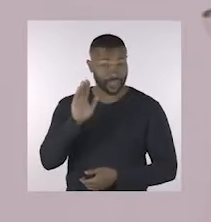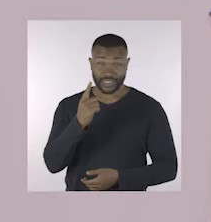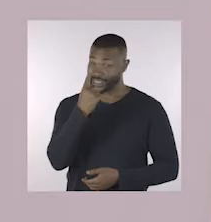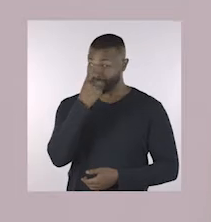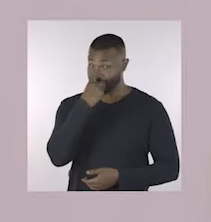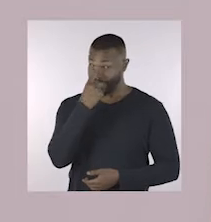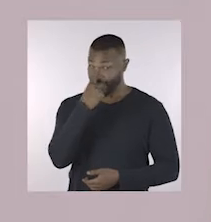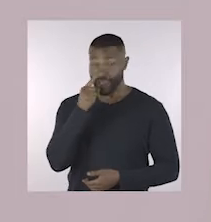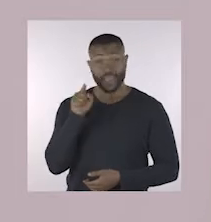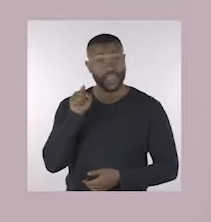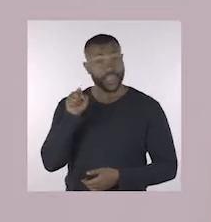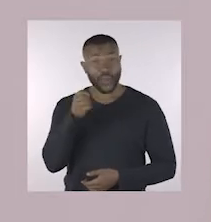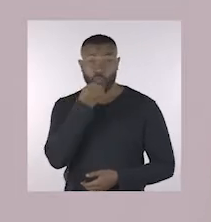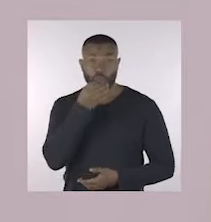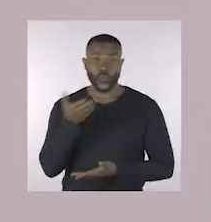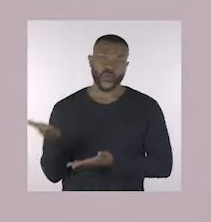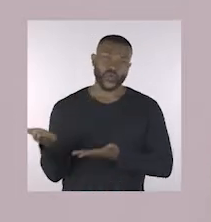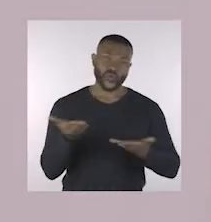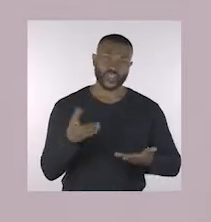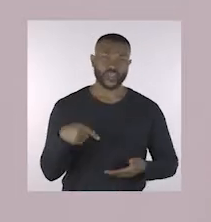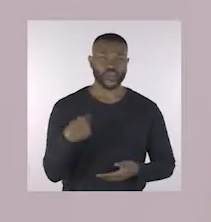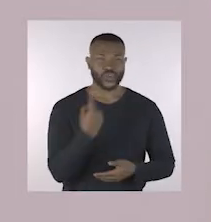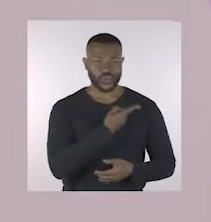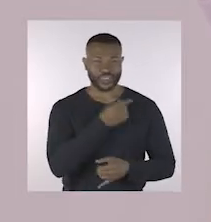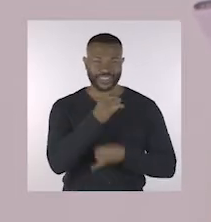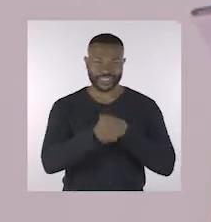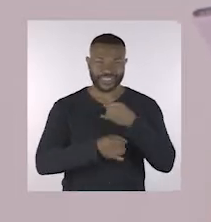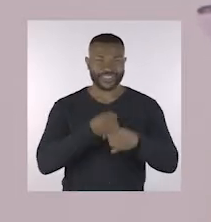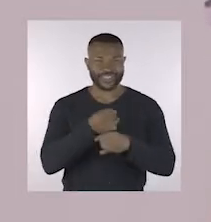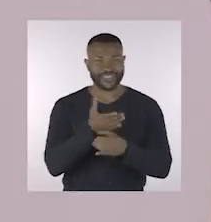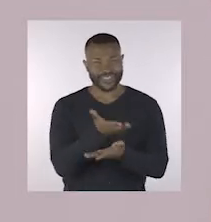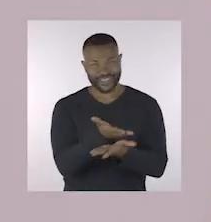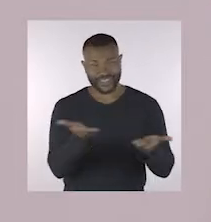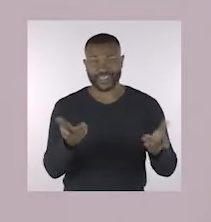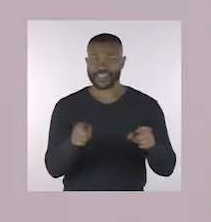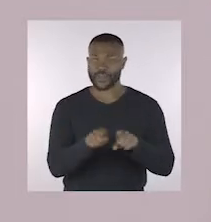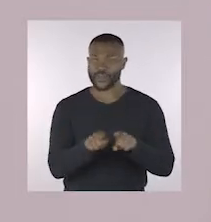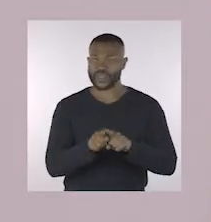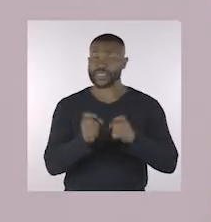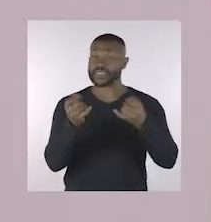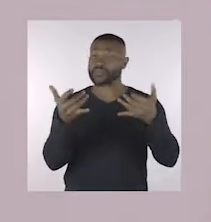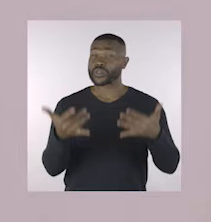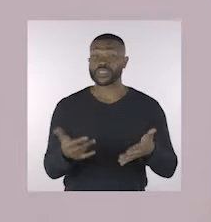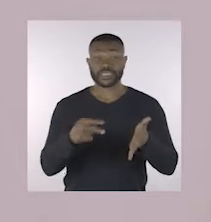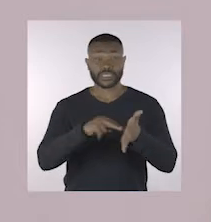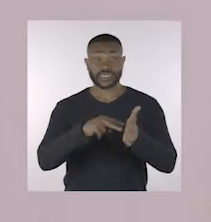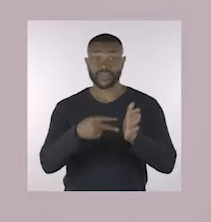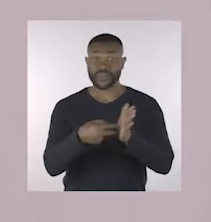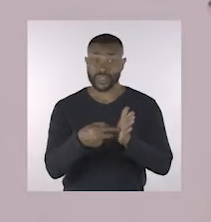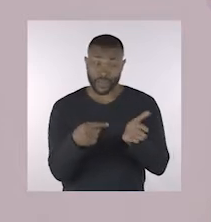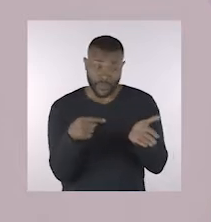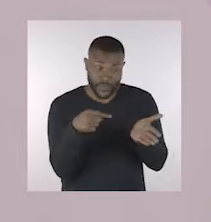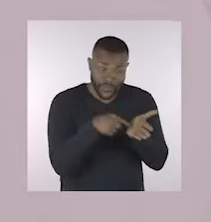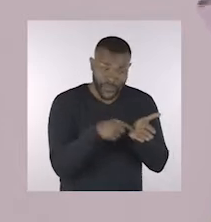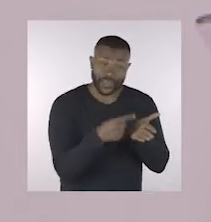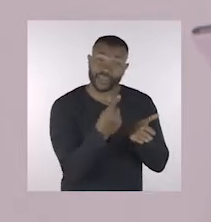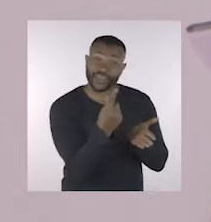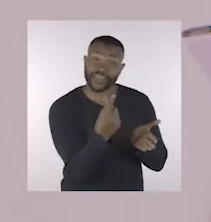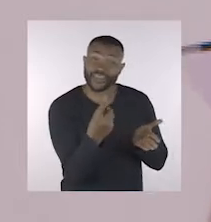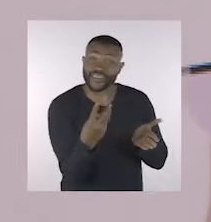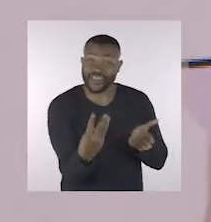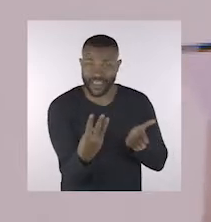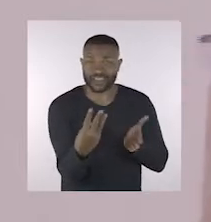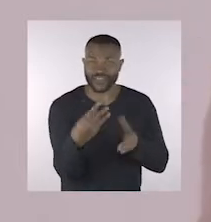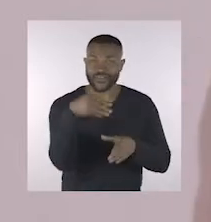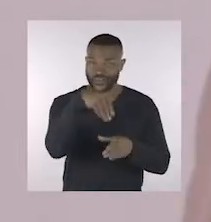Carlos zarattini para que deram as boas-vindas aos nossos internautas e fale um pouco sobre o que significa apertar o número